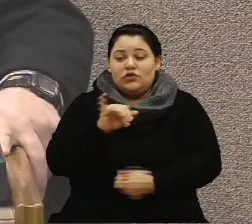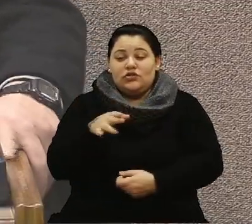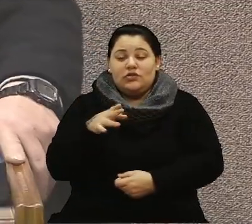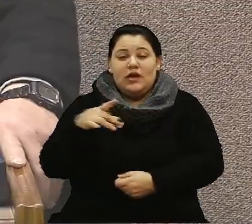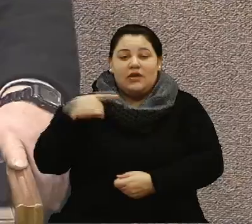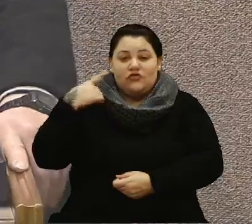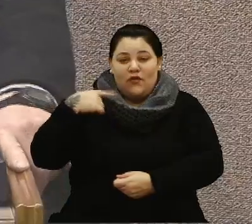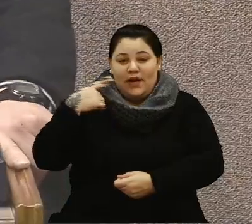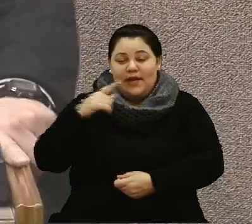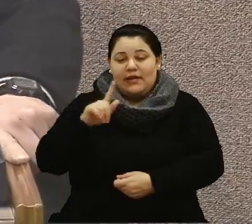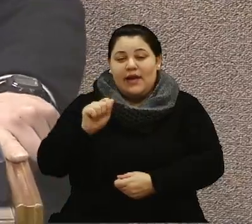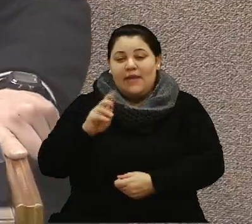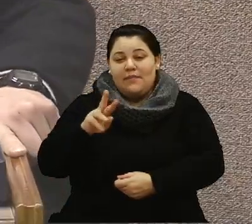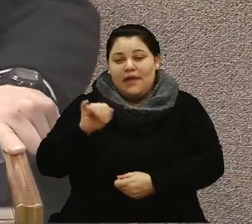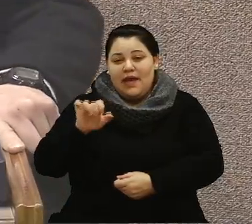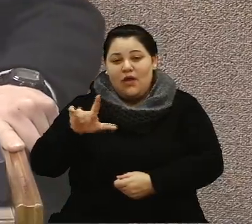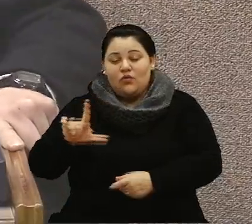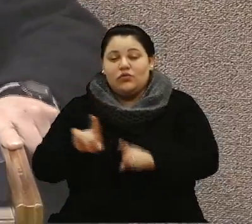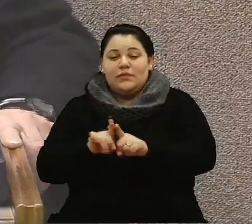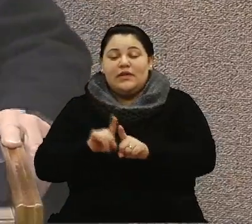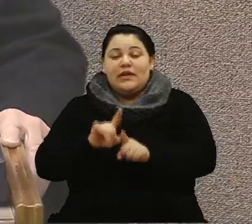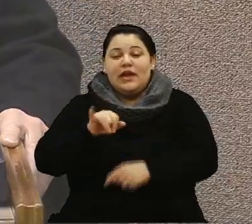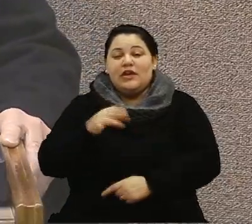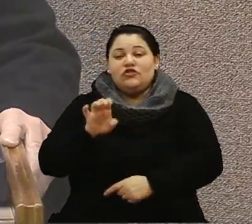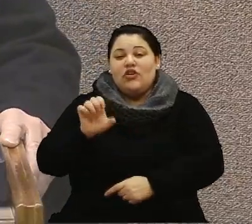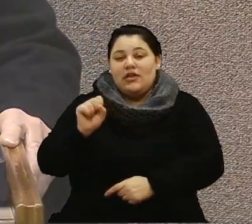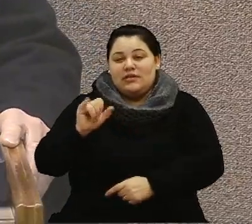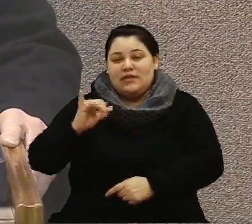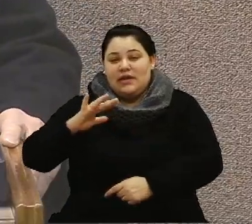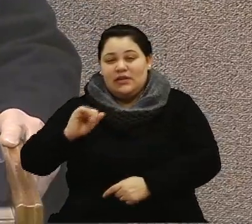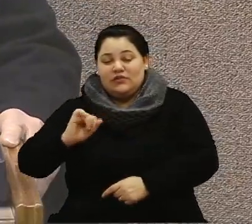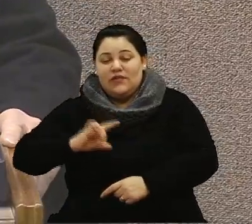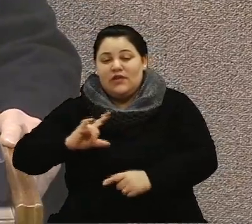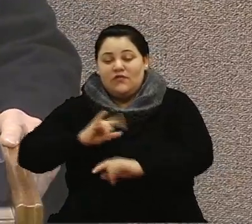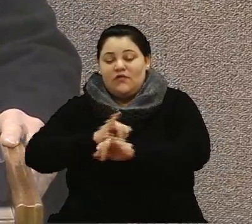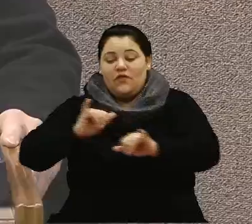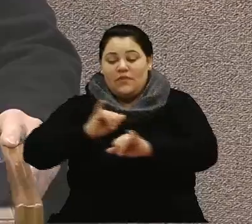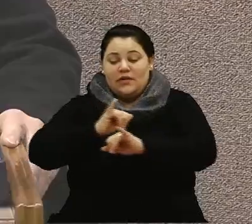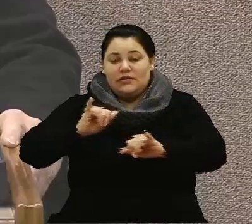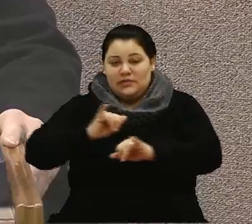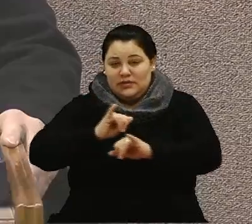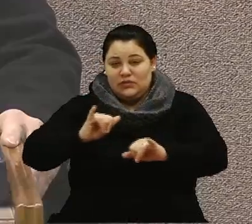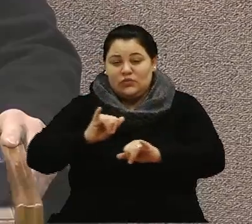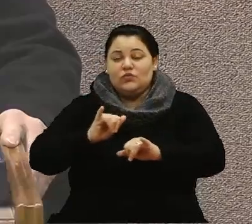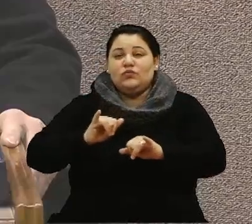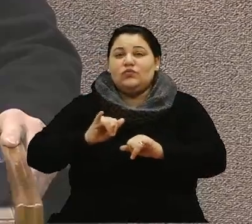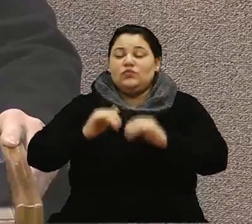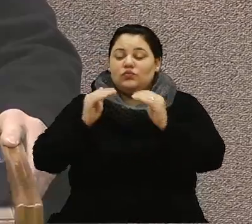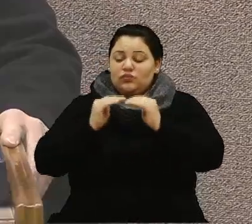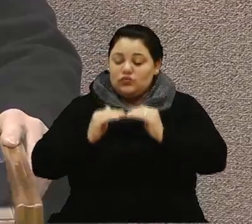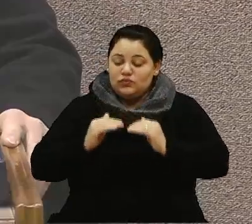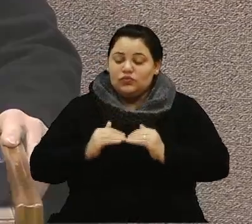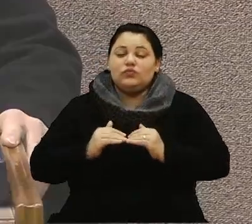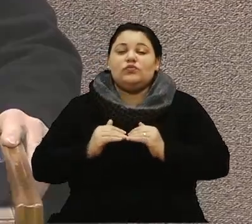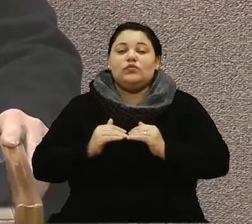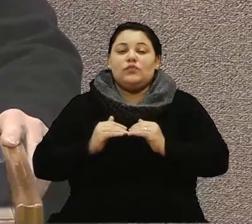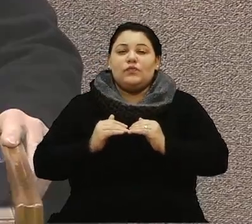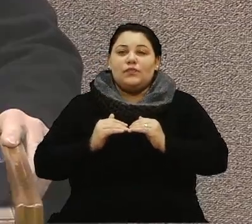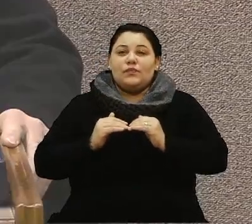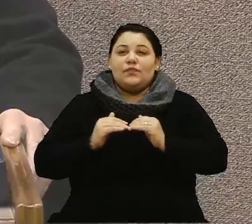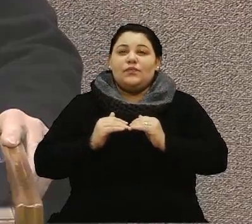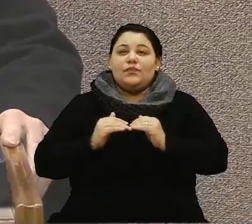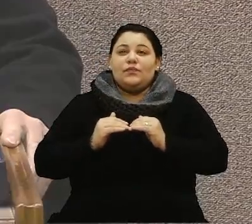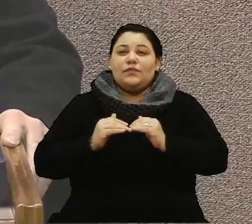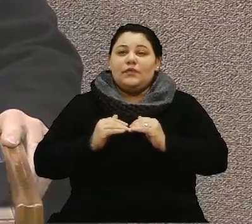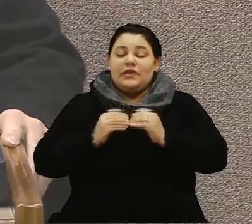nos trouxeram informações pertinentes, também nos historiaram desde o dia 8 de dezembro de